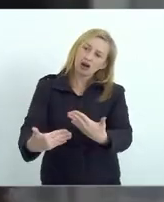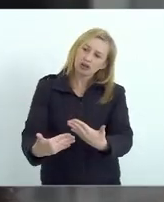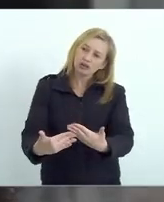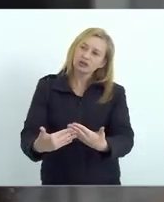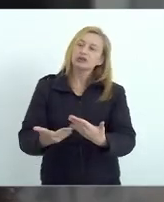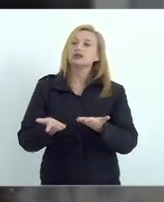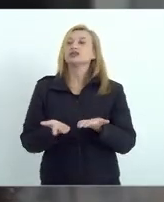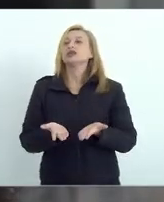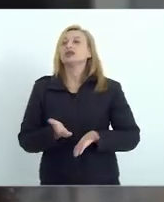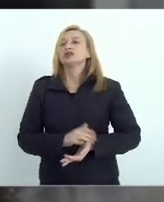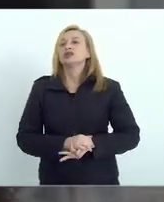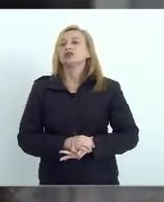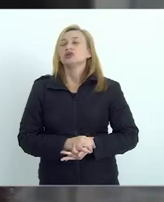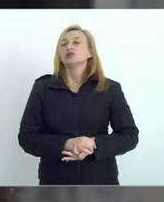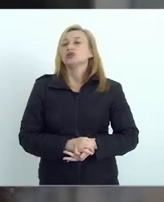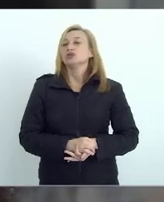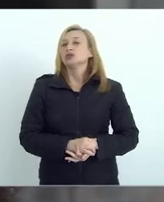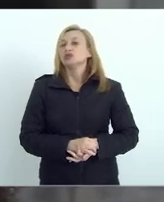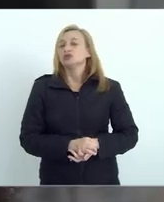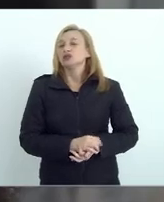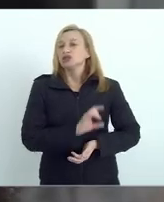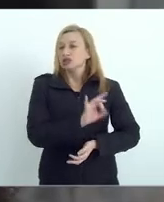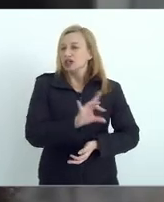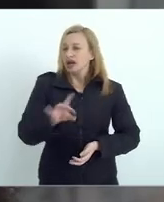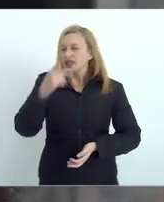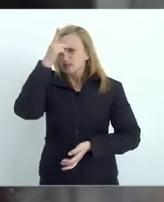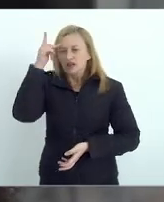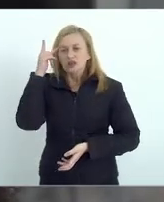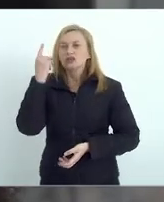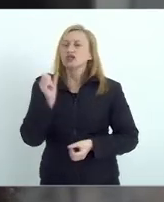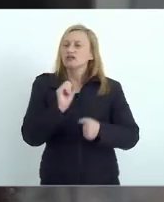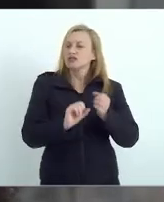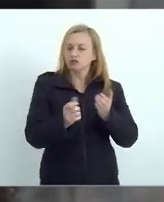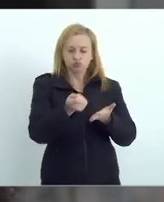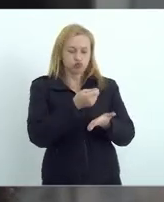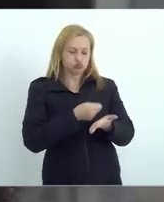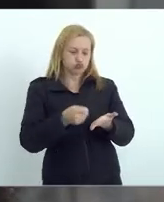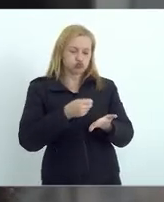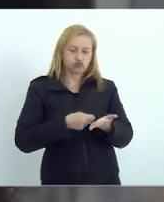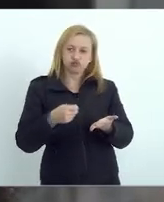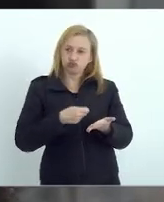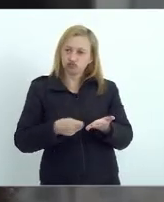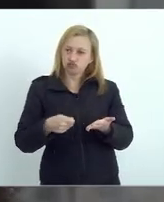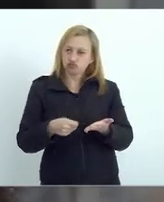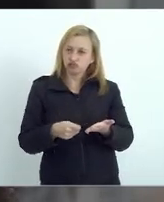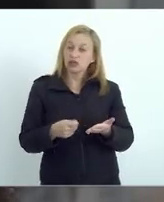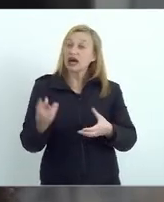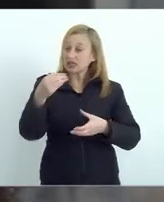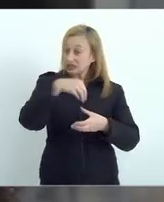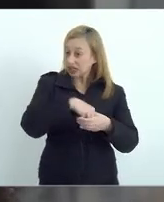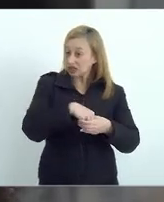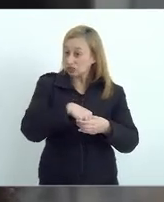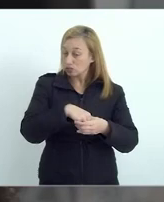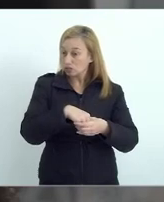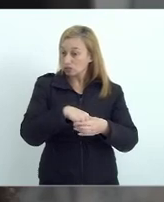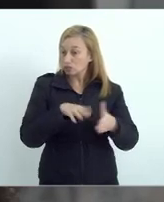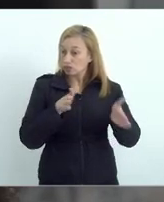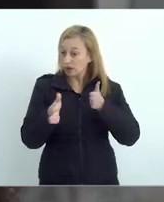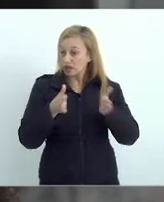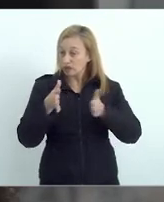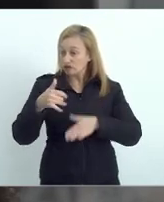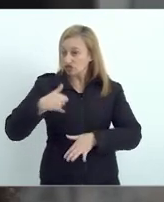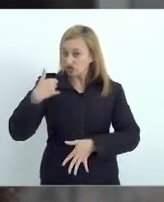dos provas dos candidatos que naquele momento que fizeram a inscrição tinham estavam dentro do limite de idade